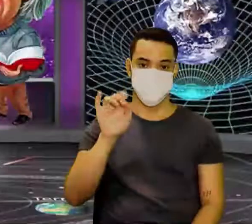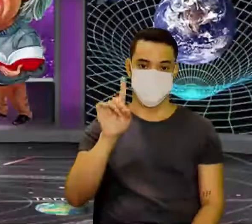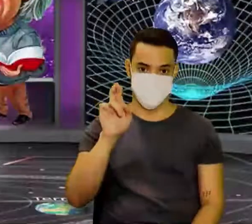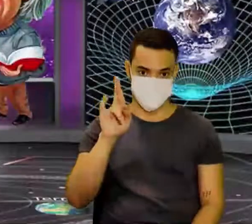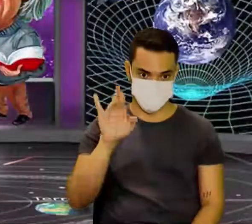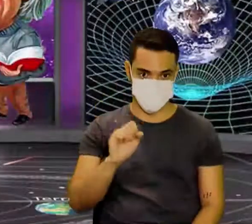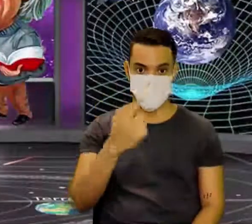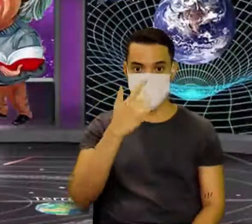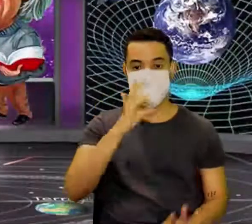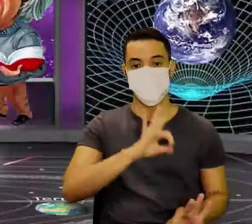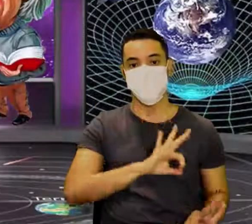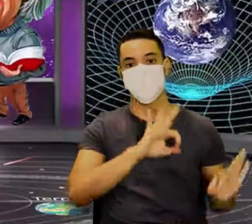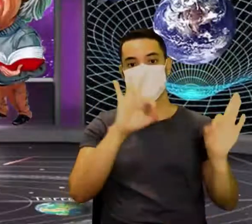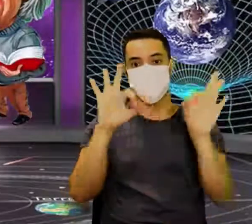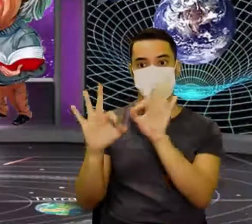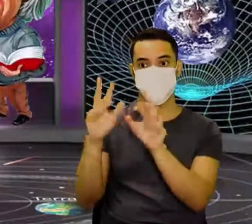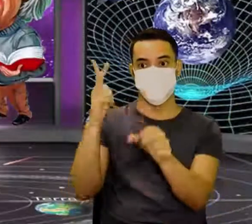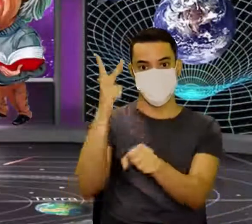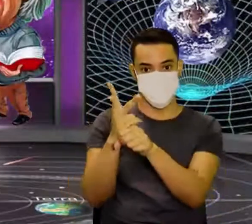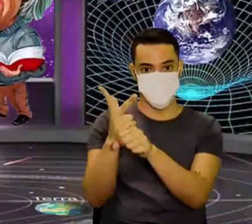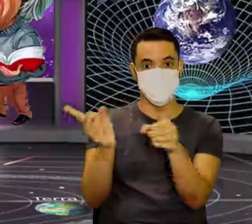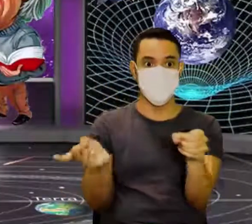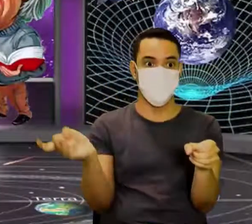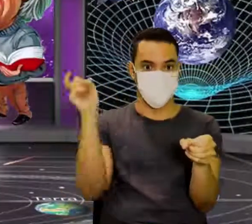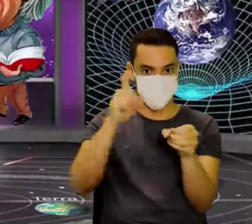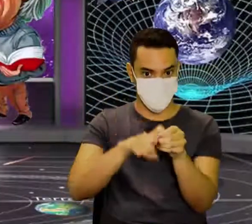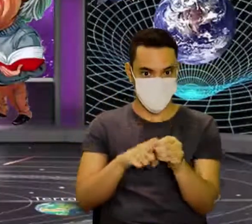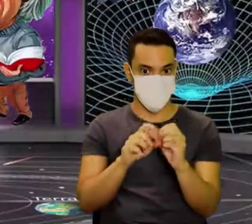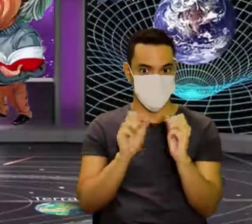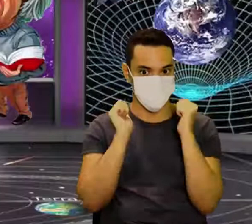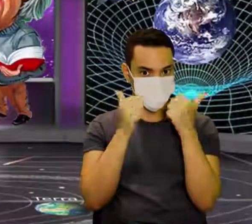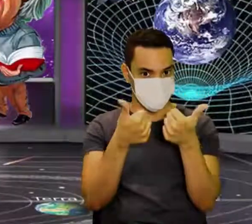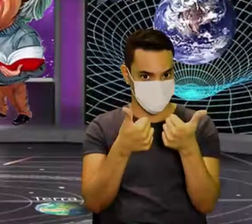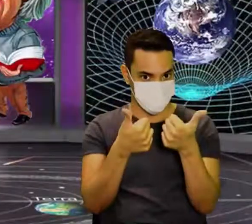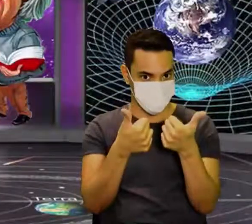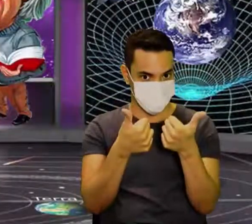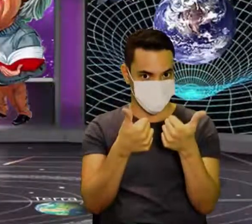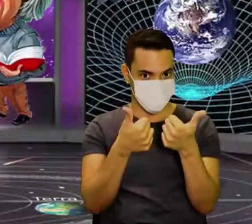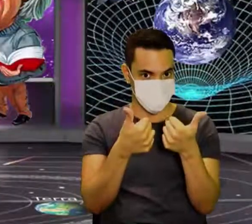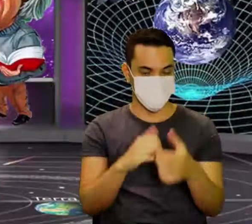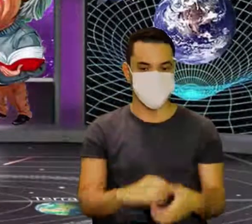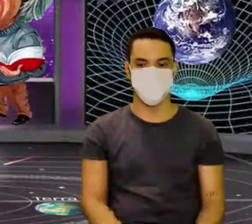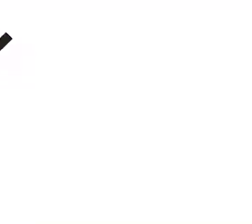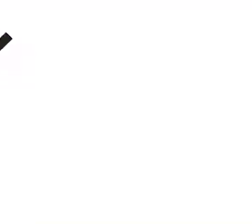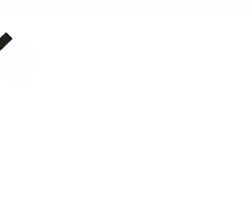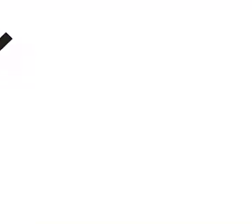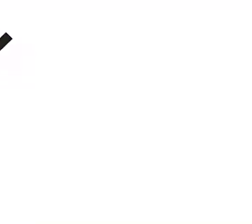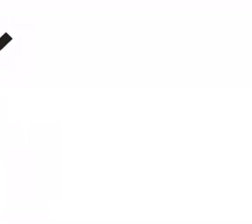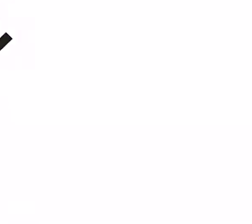vai ver esse vídeo aí e daqui a pouco eu tô voltando, ok?